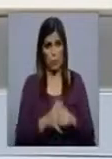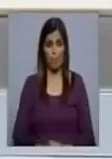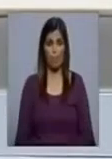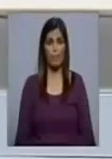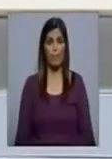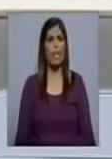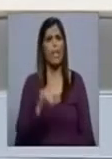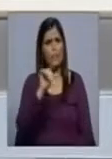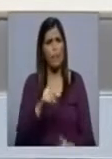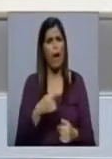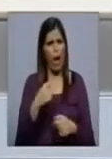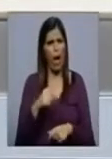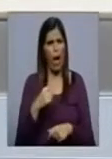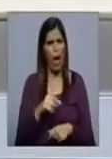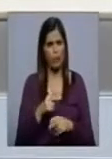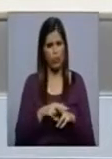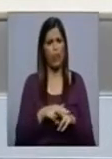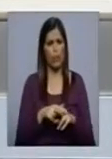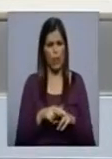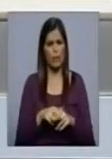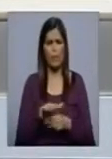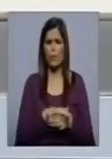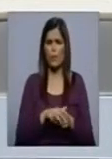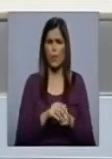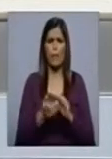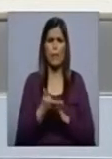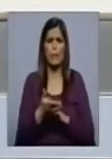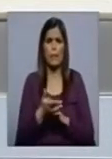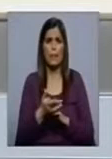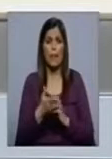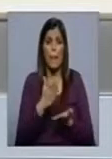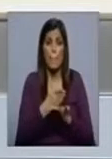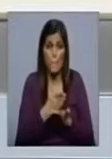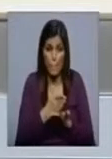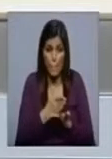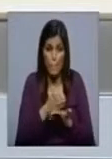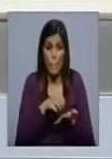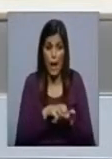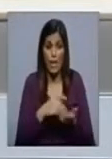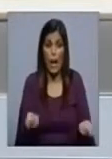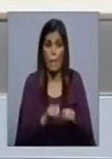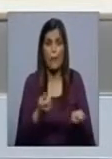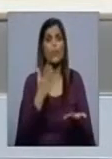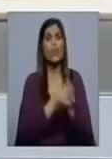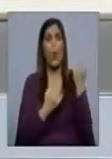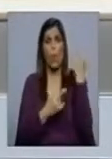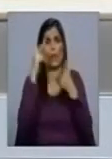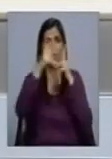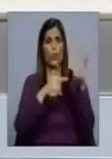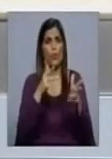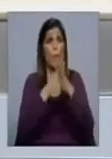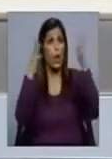e ele também não vai faltar chocolate o estado de emergência apanhou meio à campanha especial das marcas mesmo assim só uma das maiores indústrias